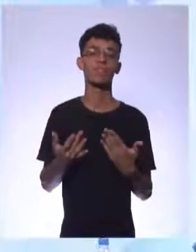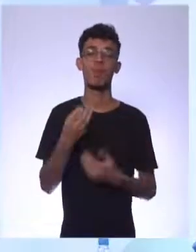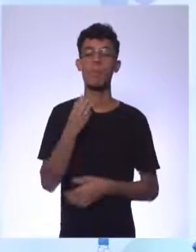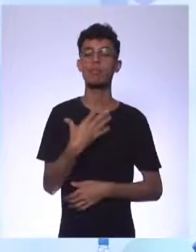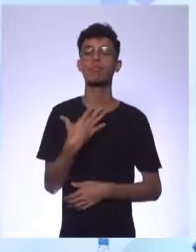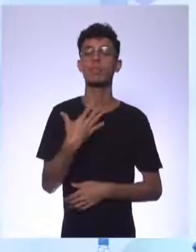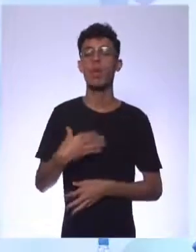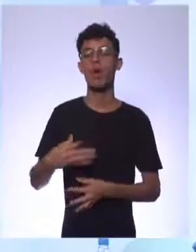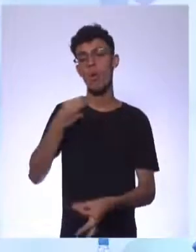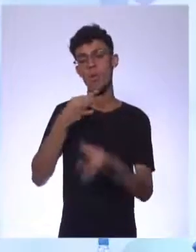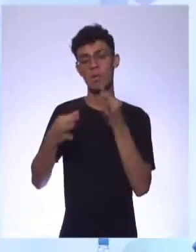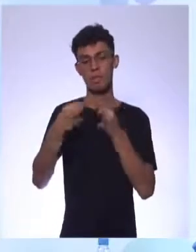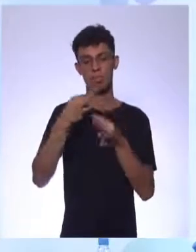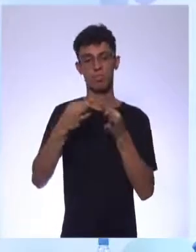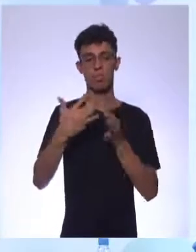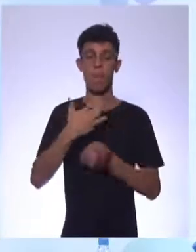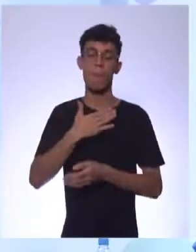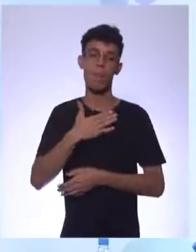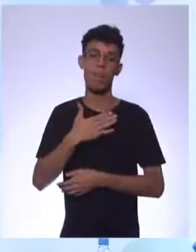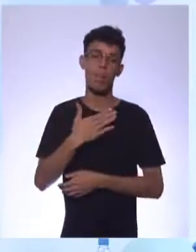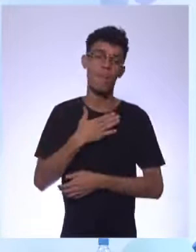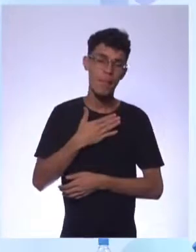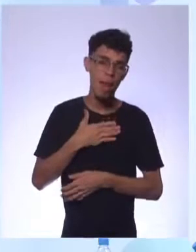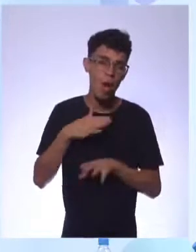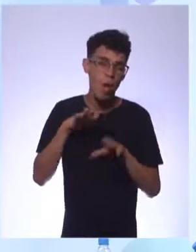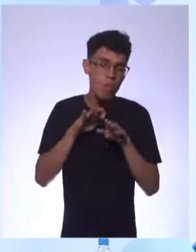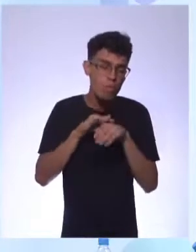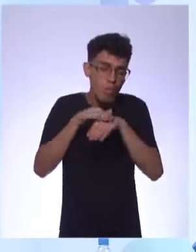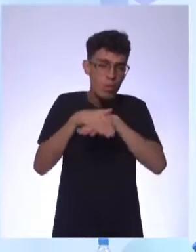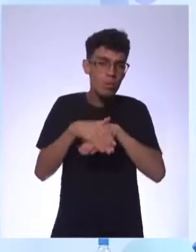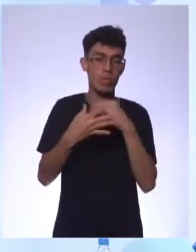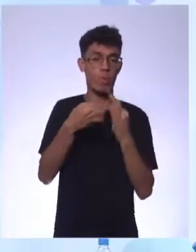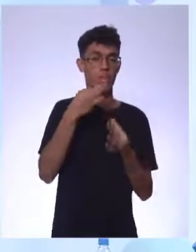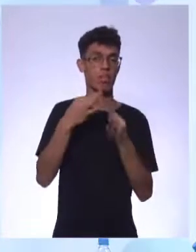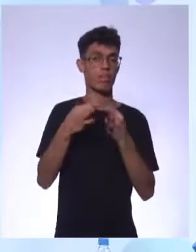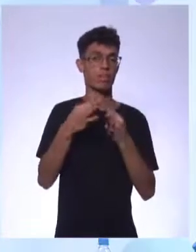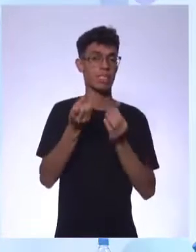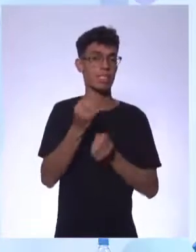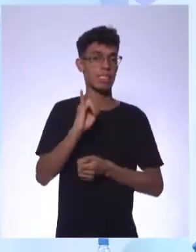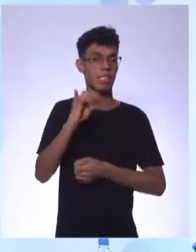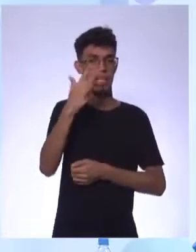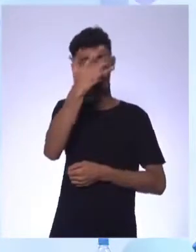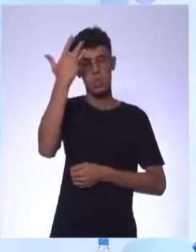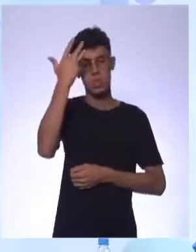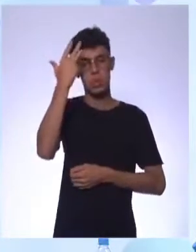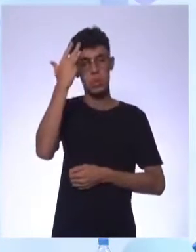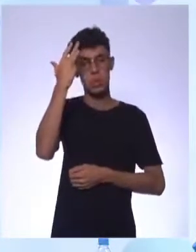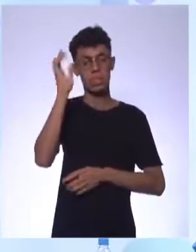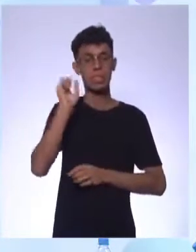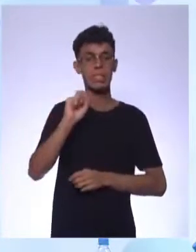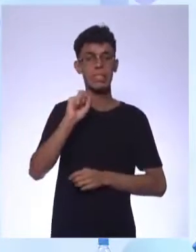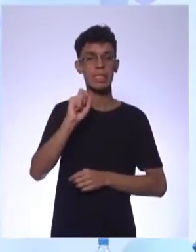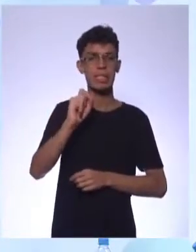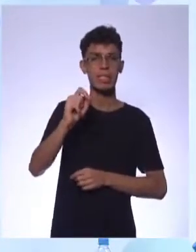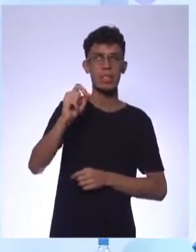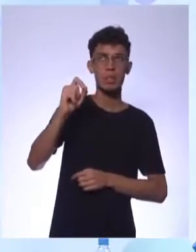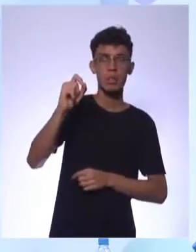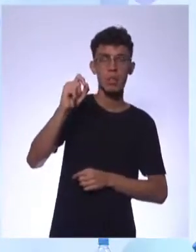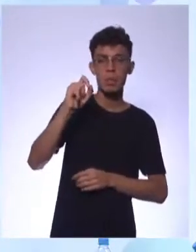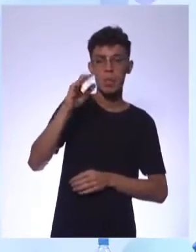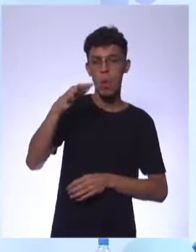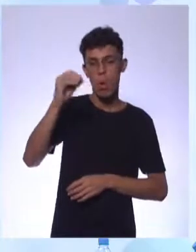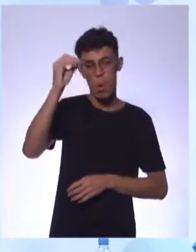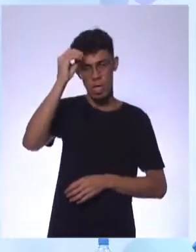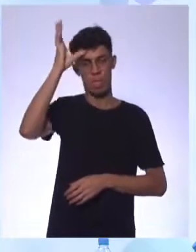ter uma opinião, na minha humilde opinião, desde que a gente se prepare de maneira prévia, sim.